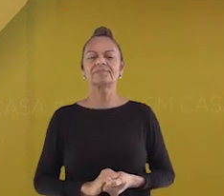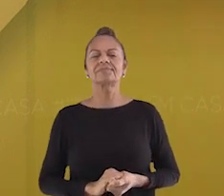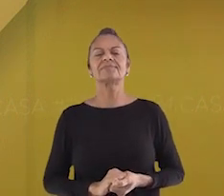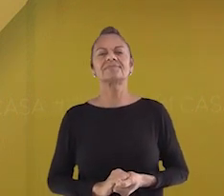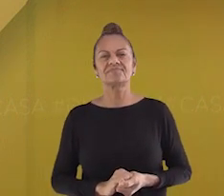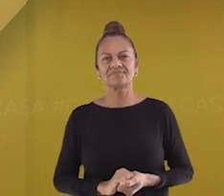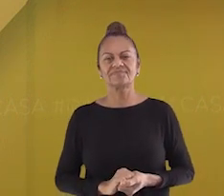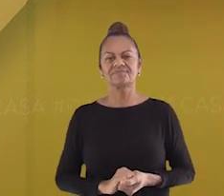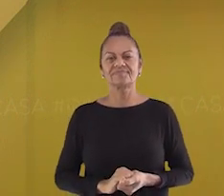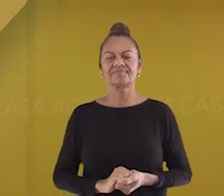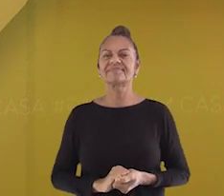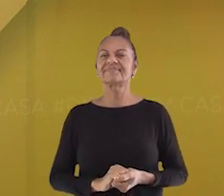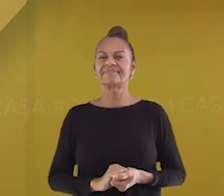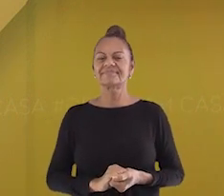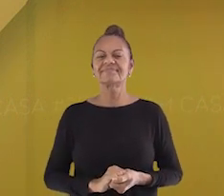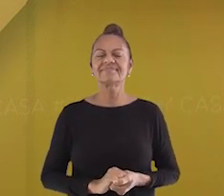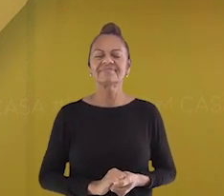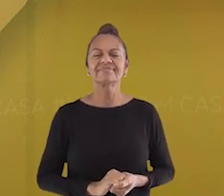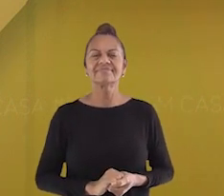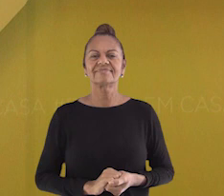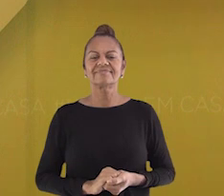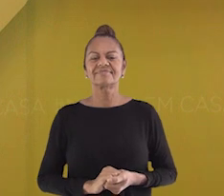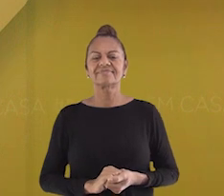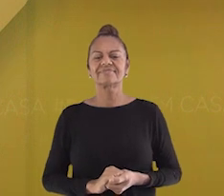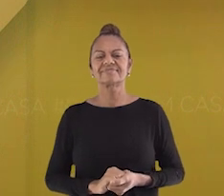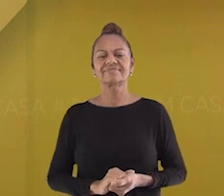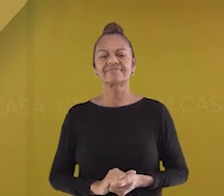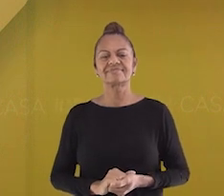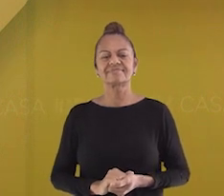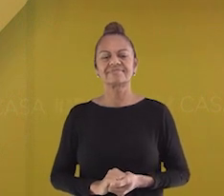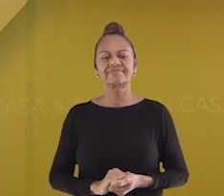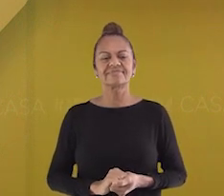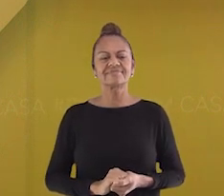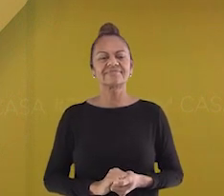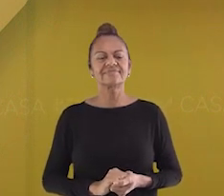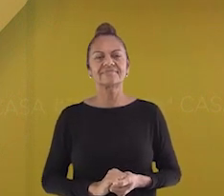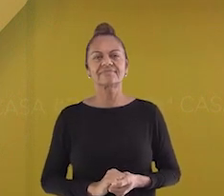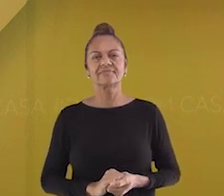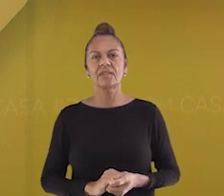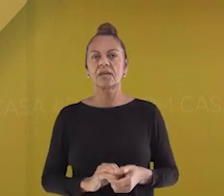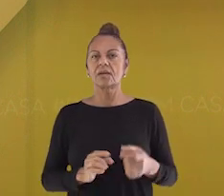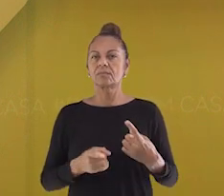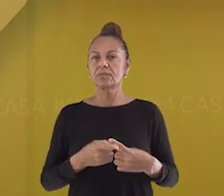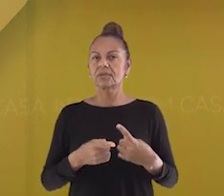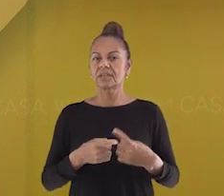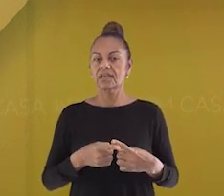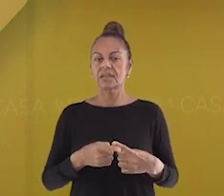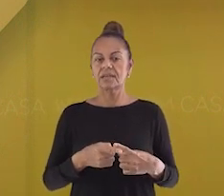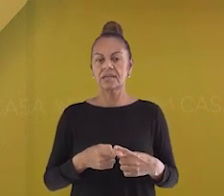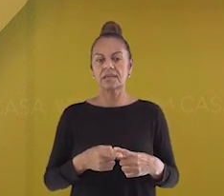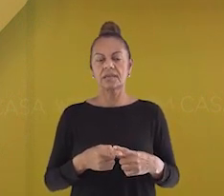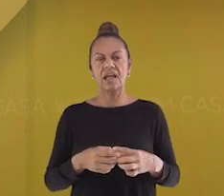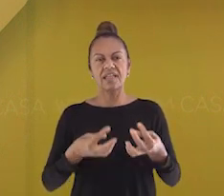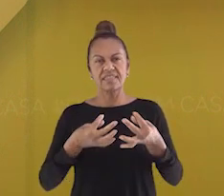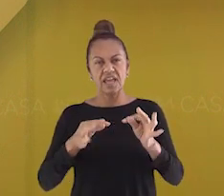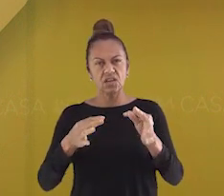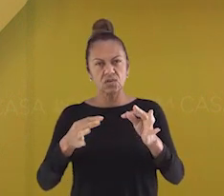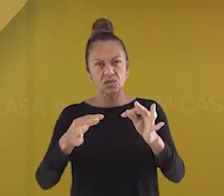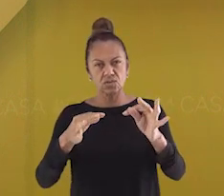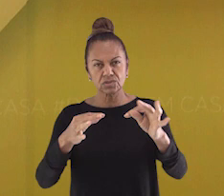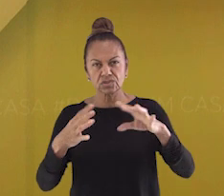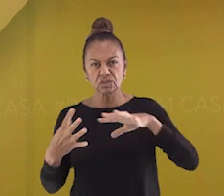informalidade, acertaram, é isso mesmo. A mobilidade apresentada pela tecnologia no